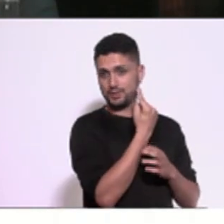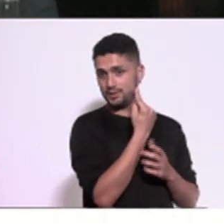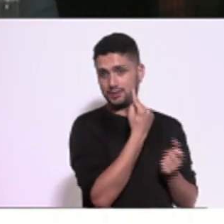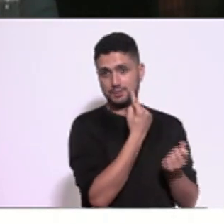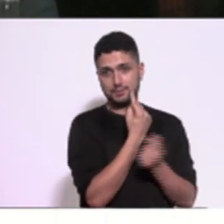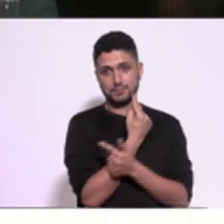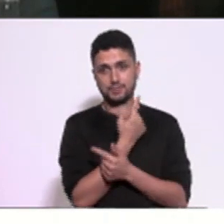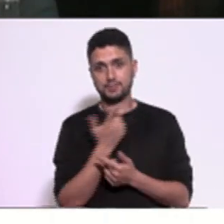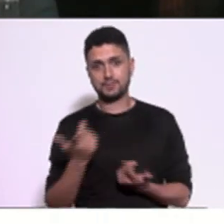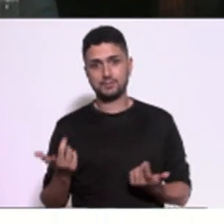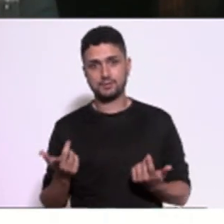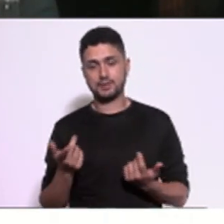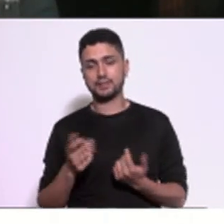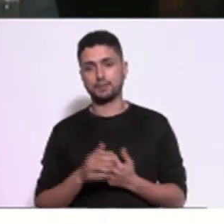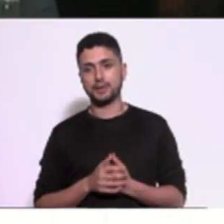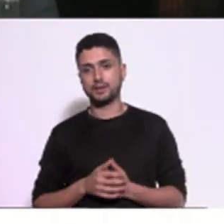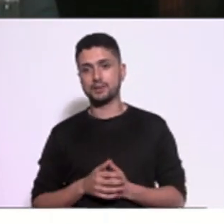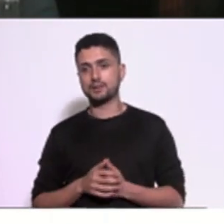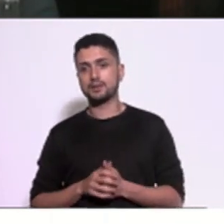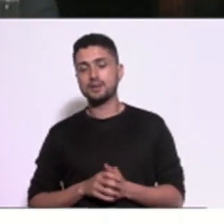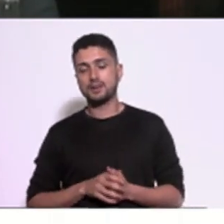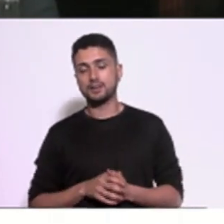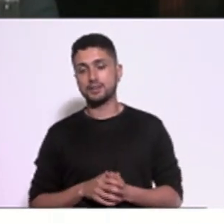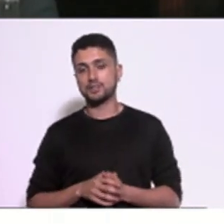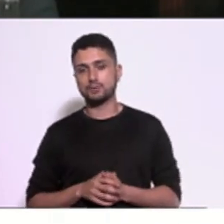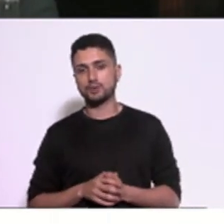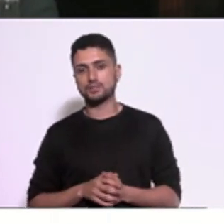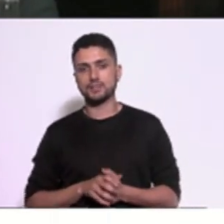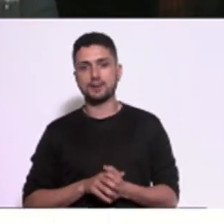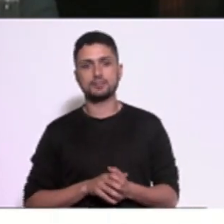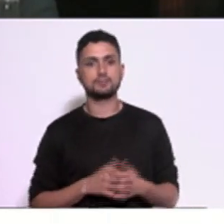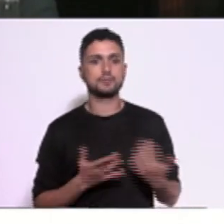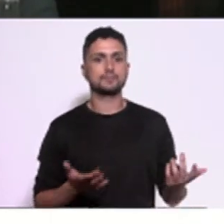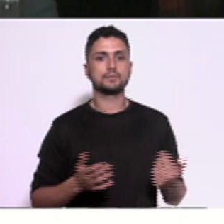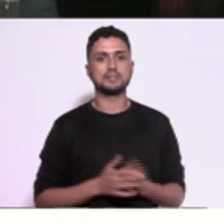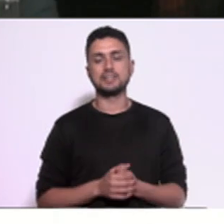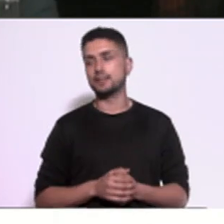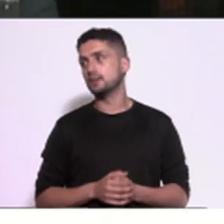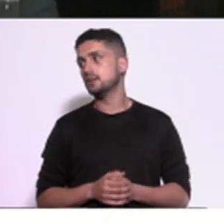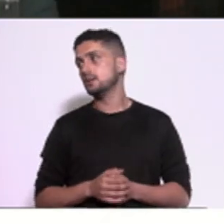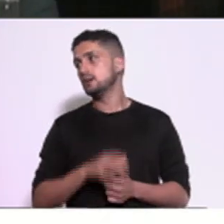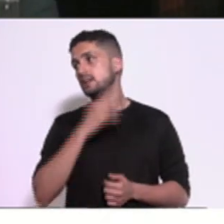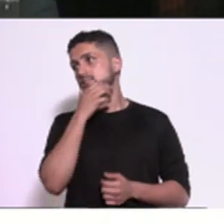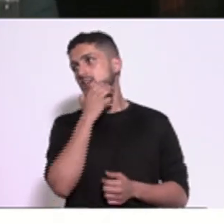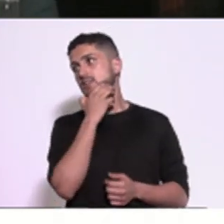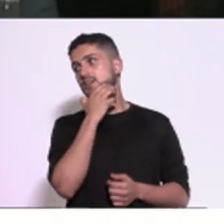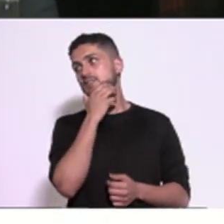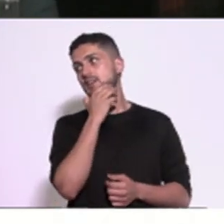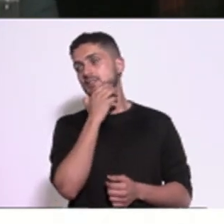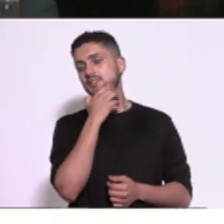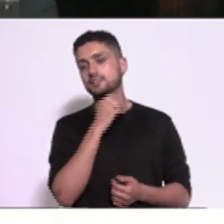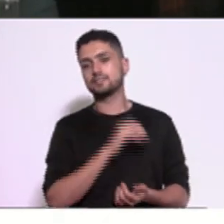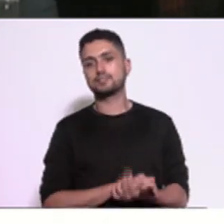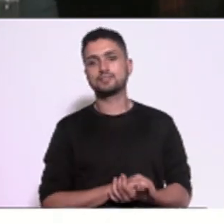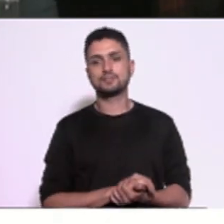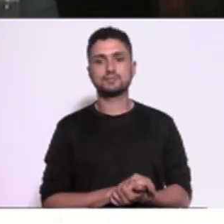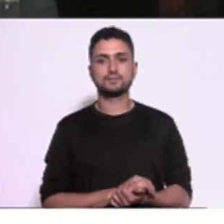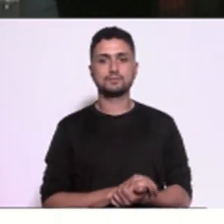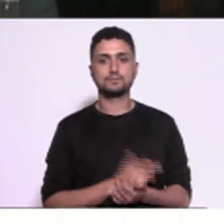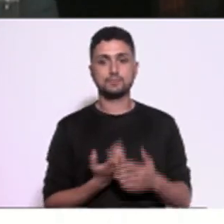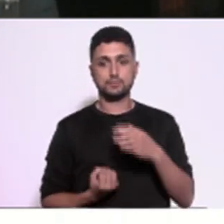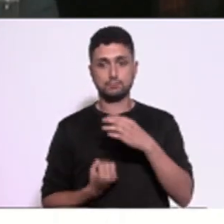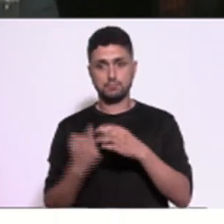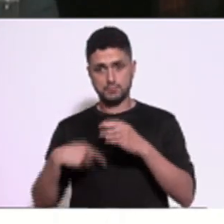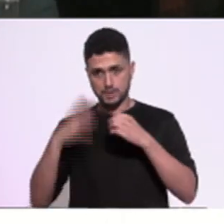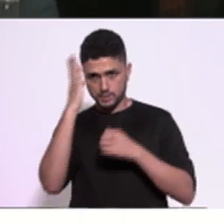Mas essa República, que nasce em 15 de novembro de 1889,